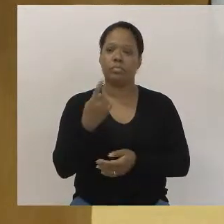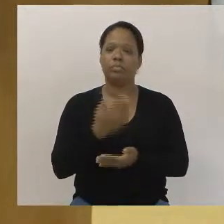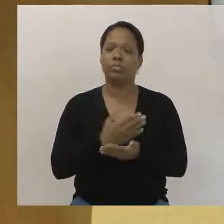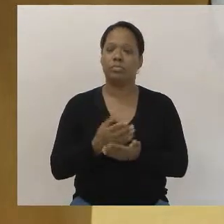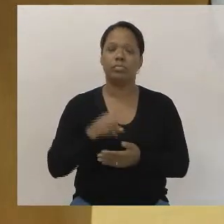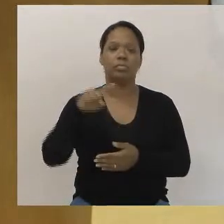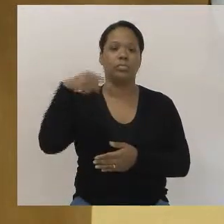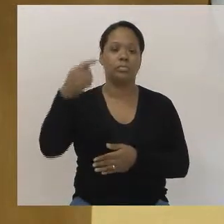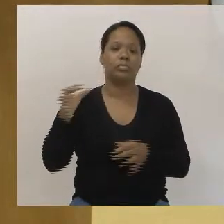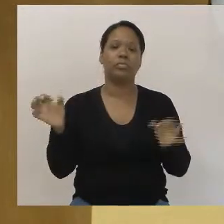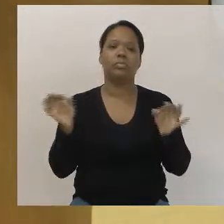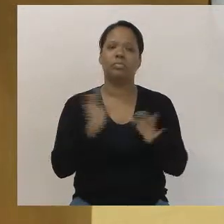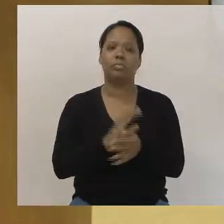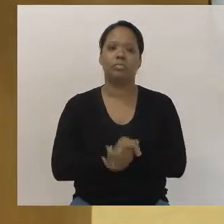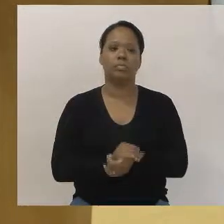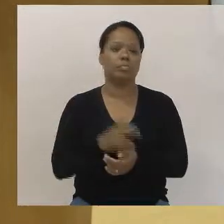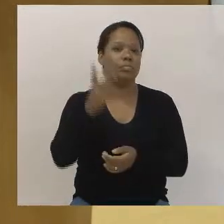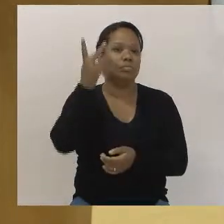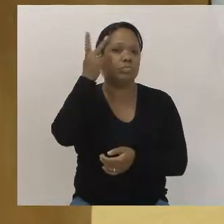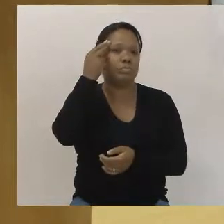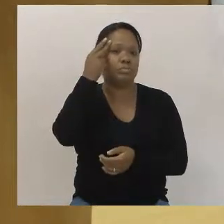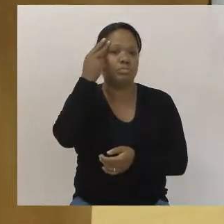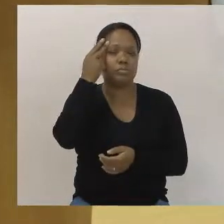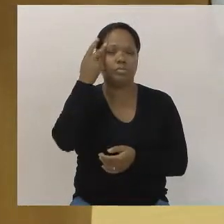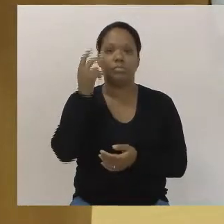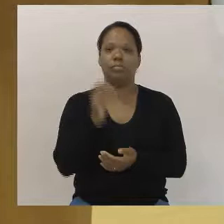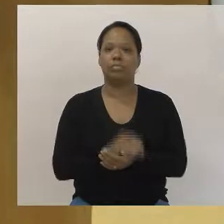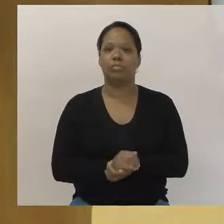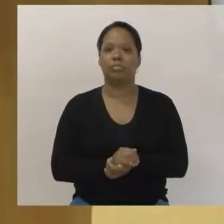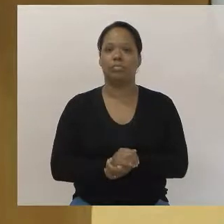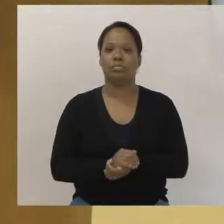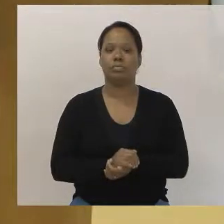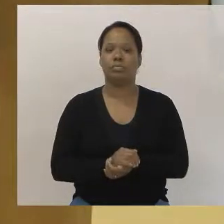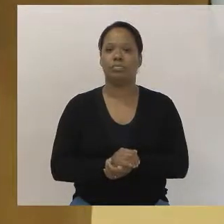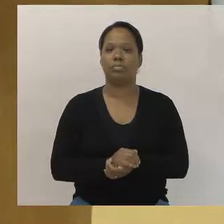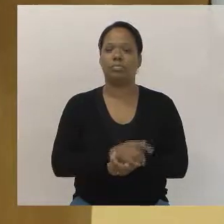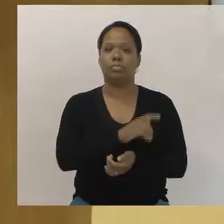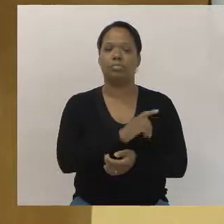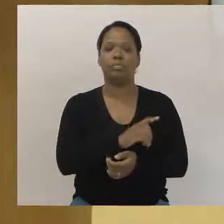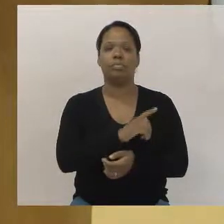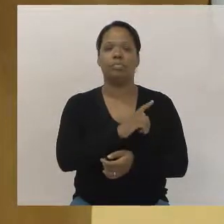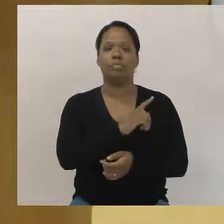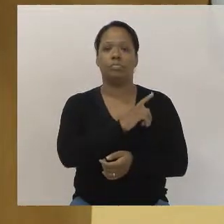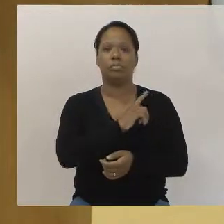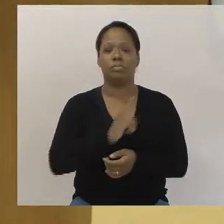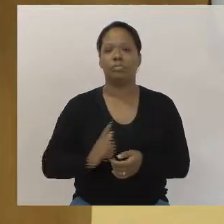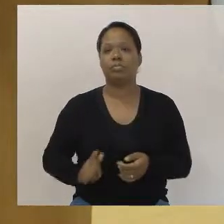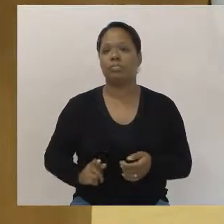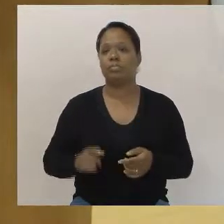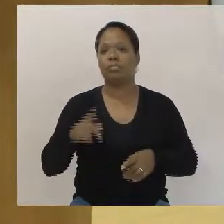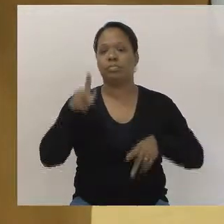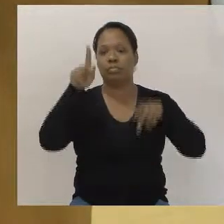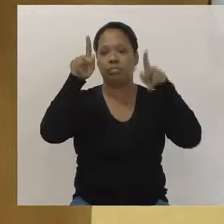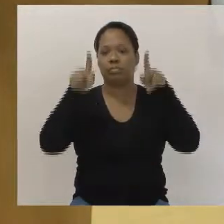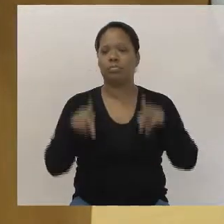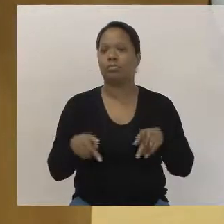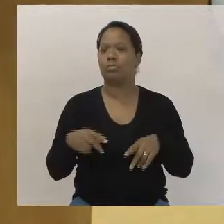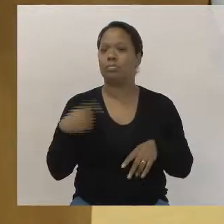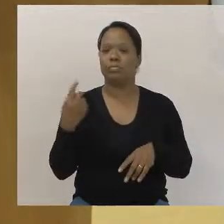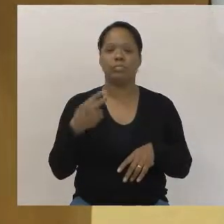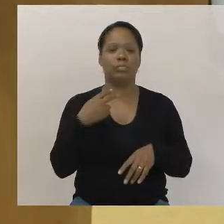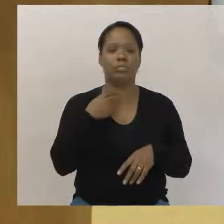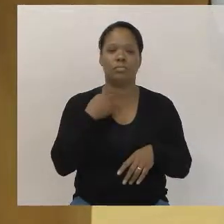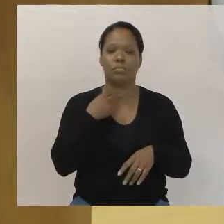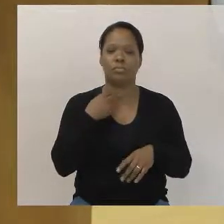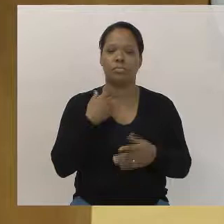isso é normal na na na gestão pública do município porque nós não poder o